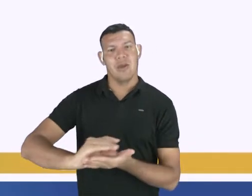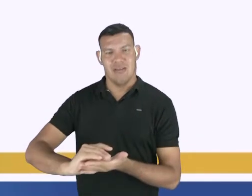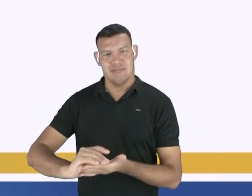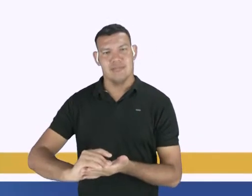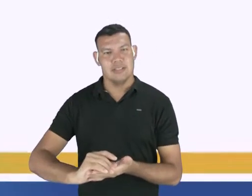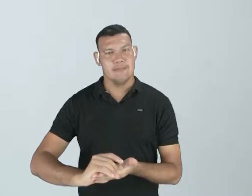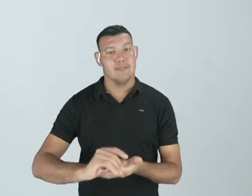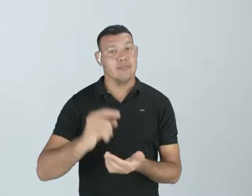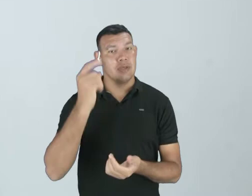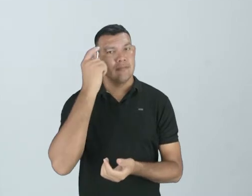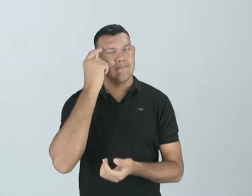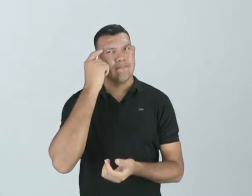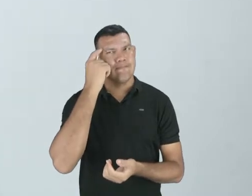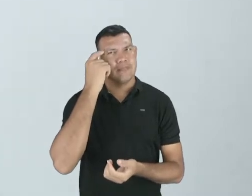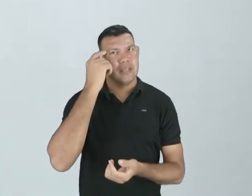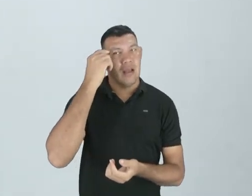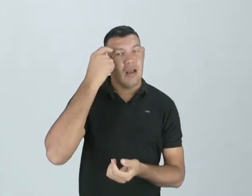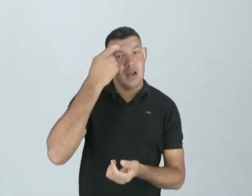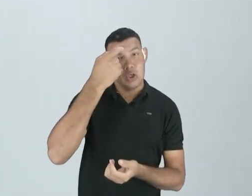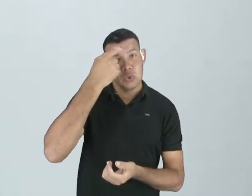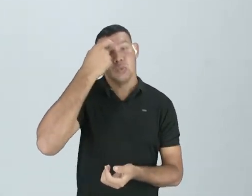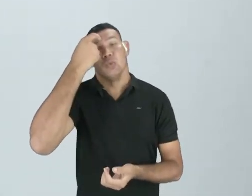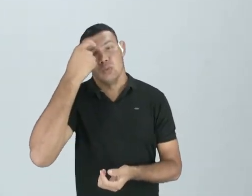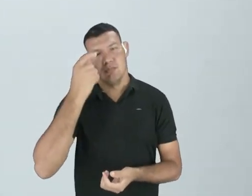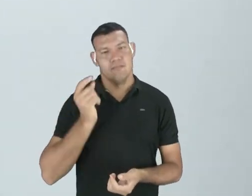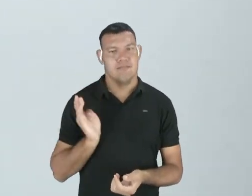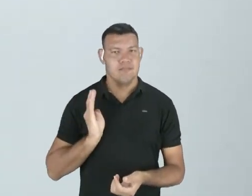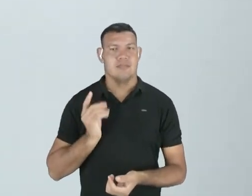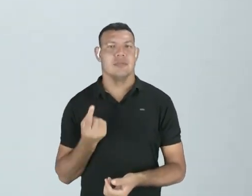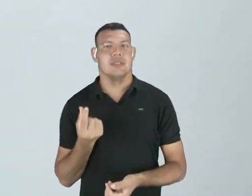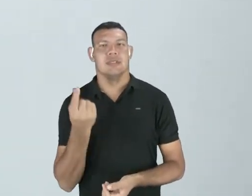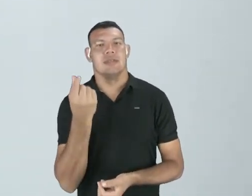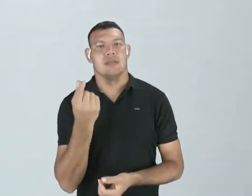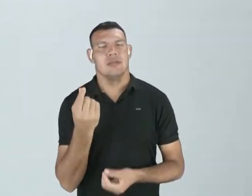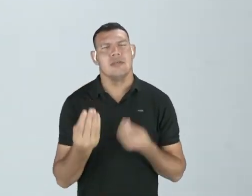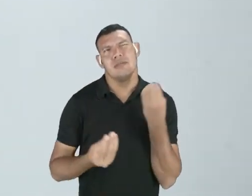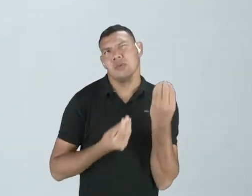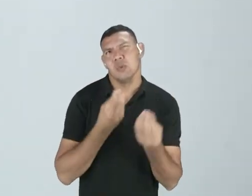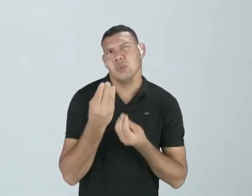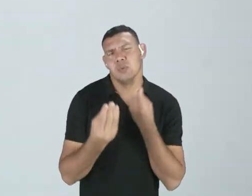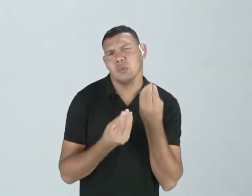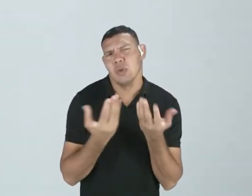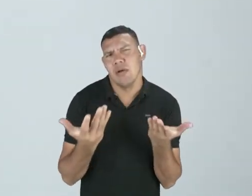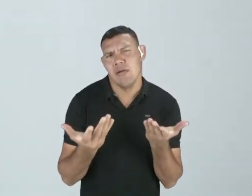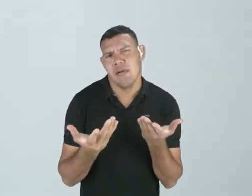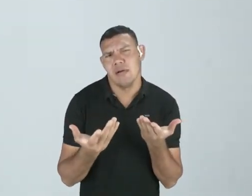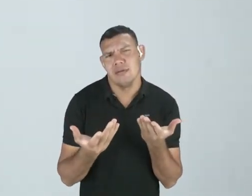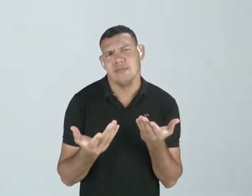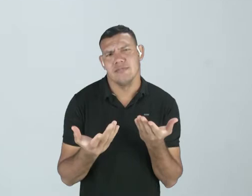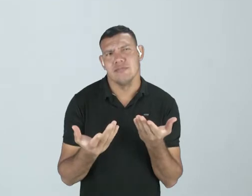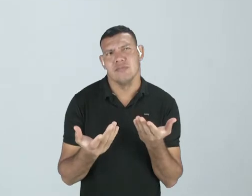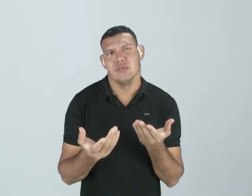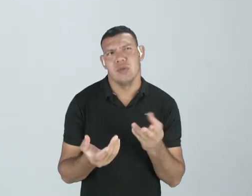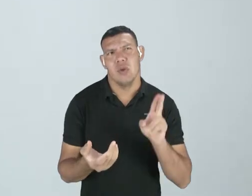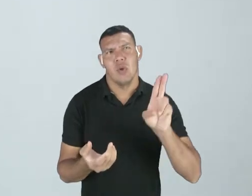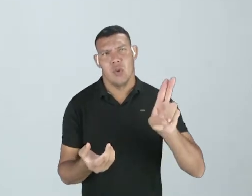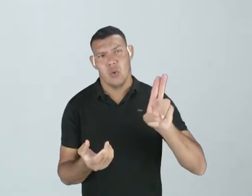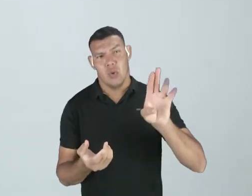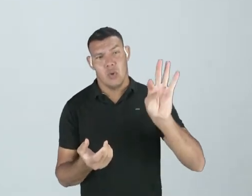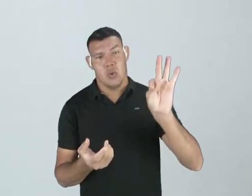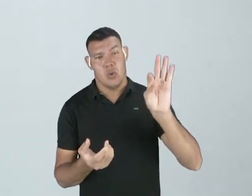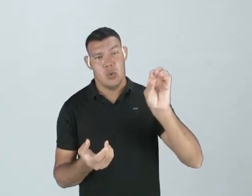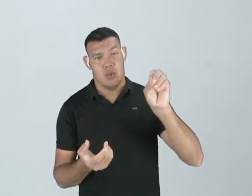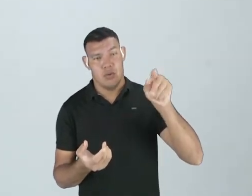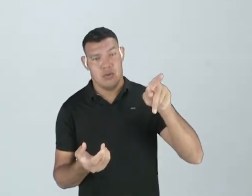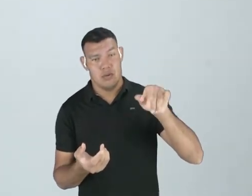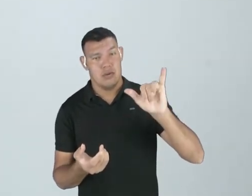da burguesia. O socialismo utópico ele está mais voltado para, como a própria denominação diz,